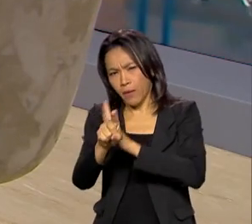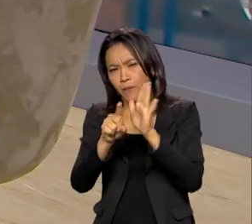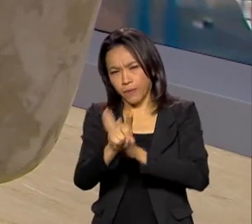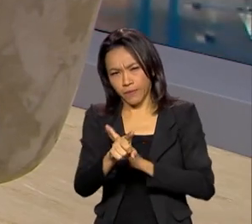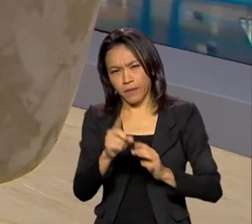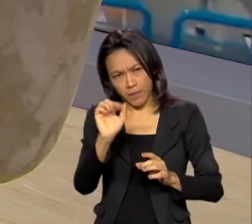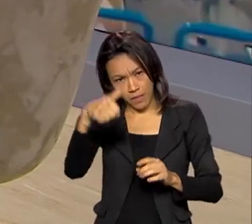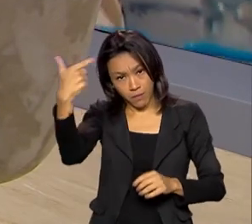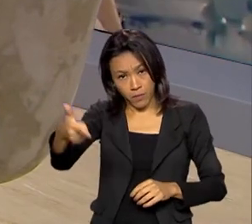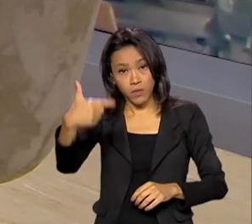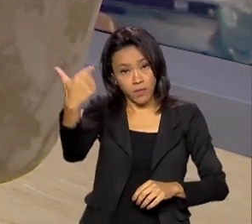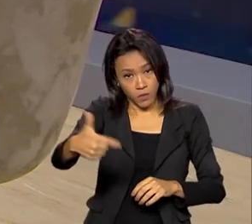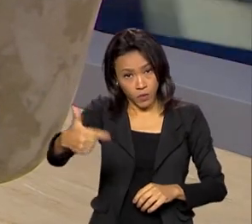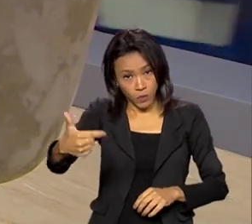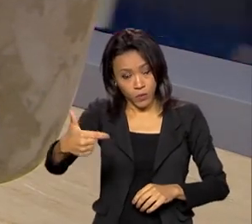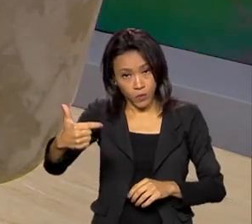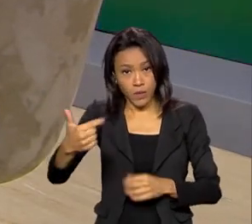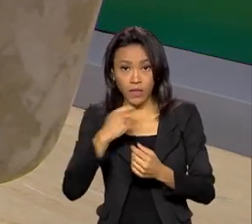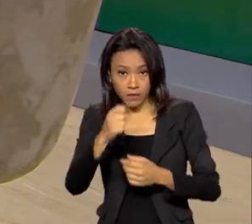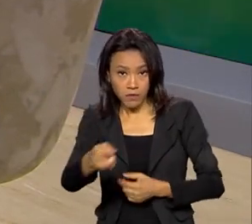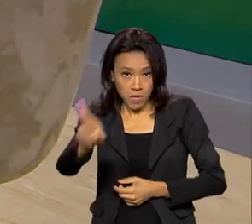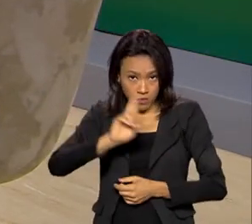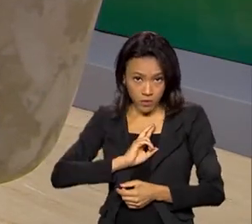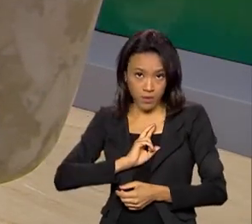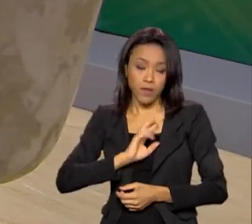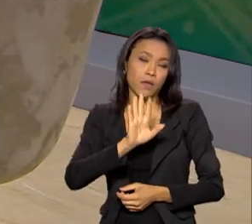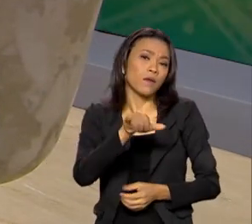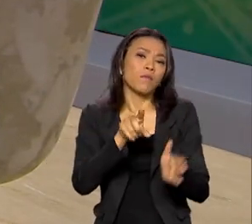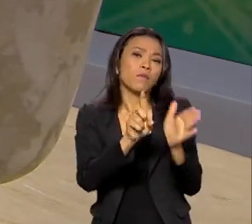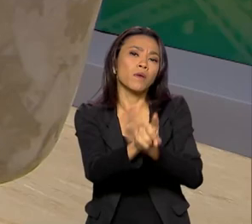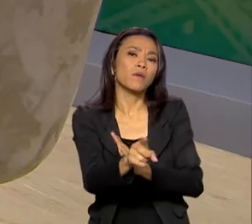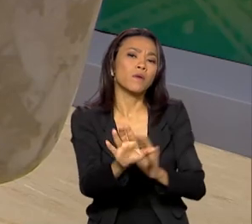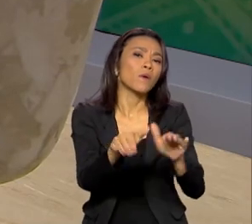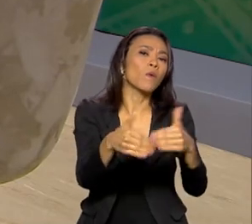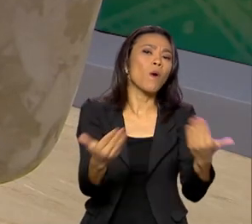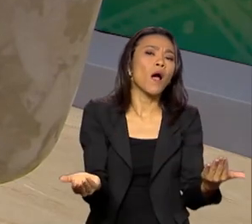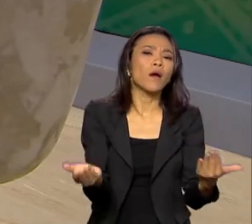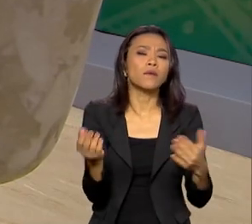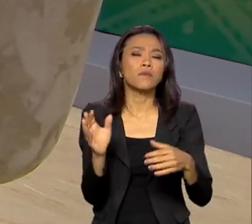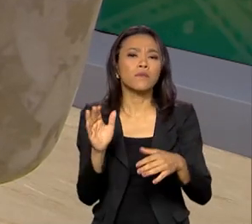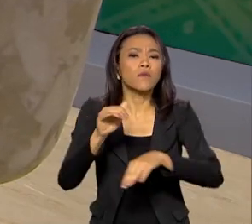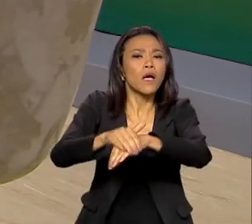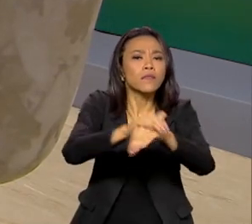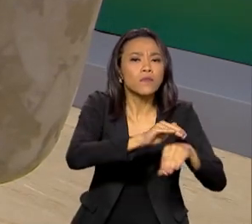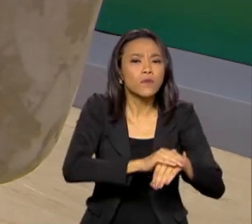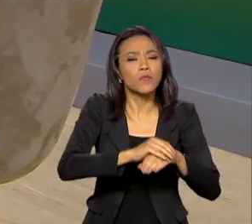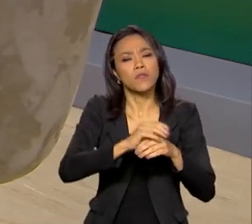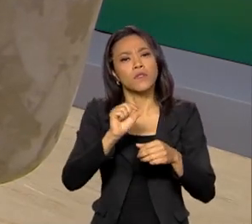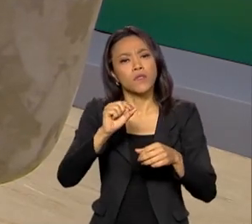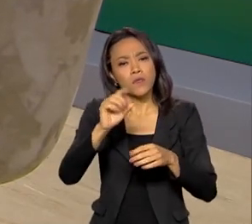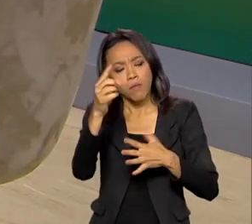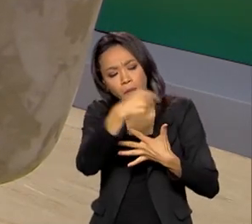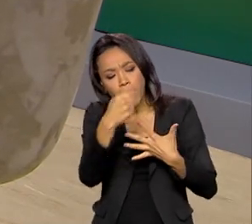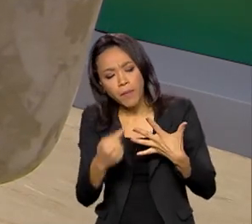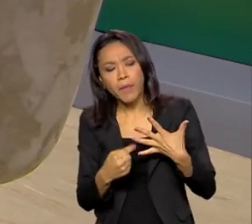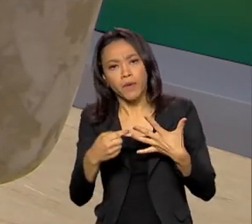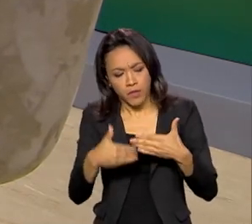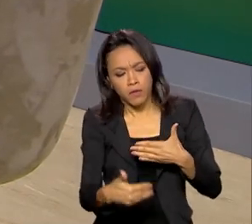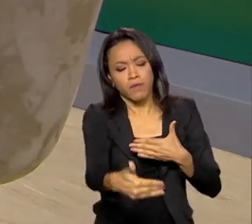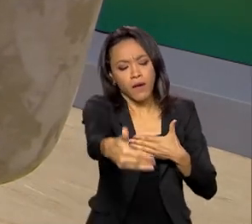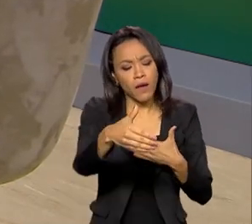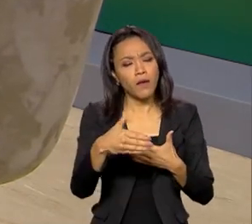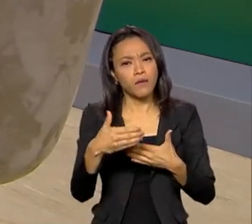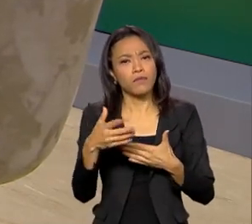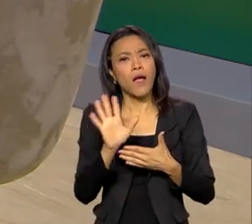começo do segundo bloco. Qual que é a previsão, as principais ações e iniciativas que estão projetadas pela